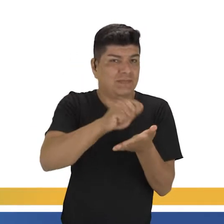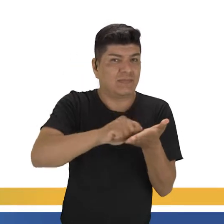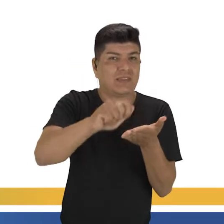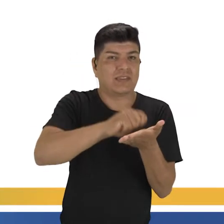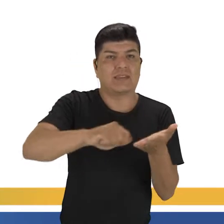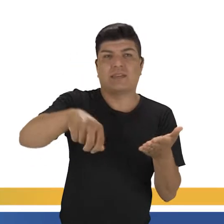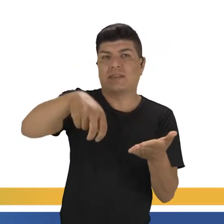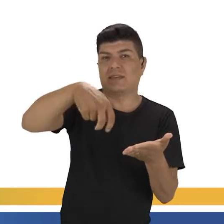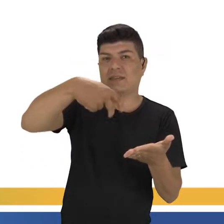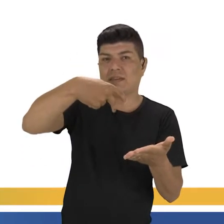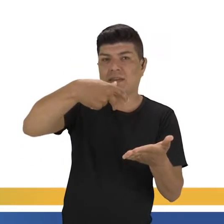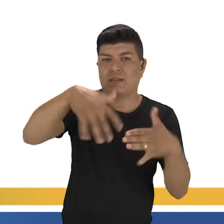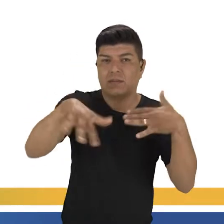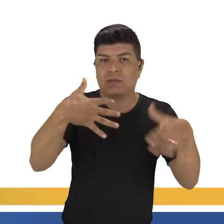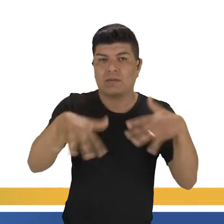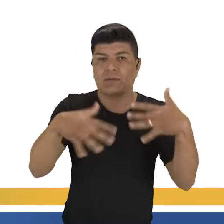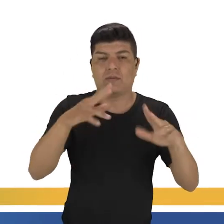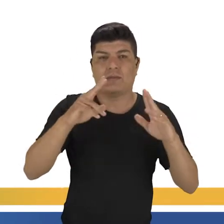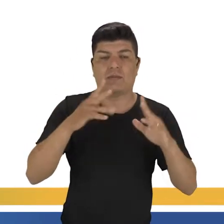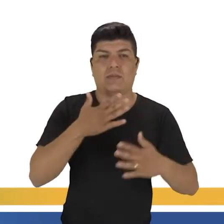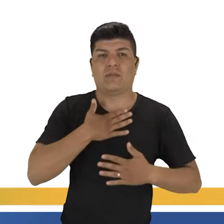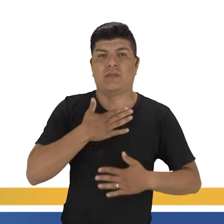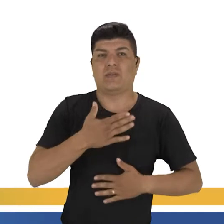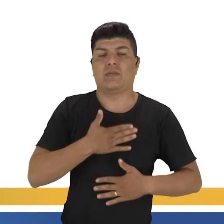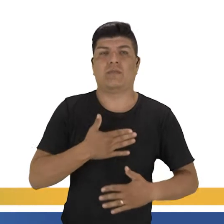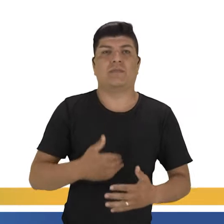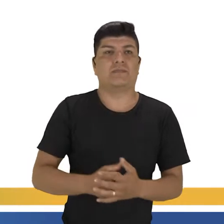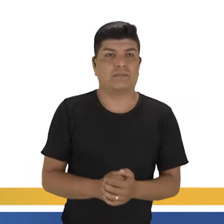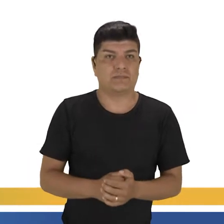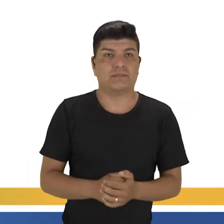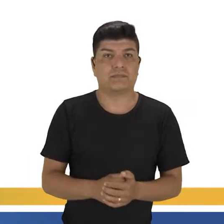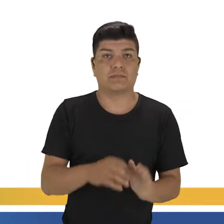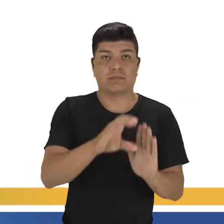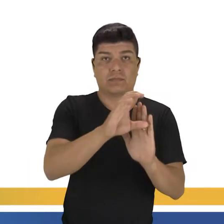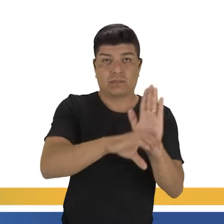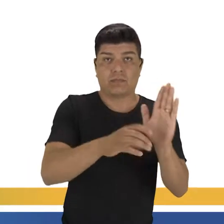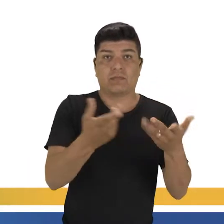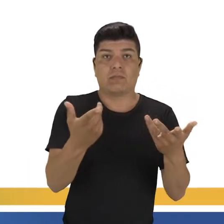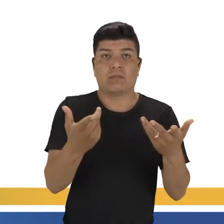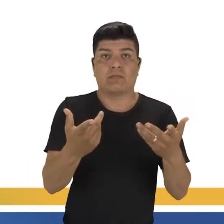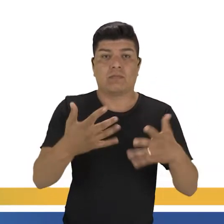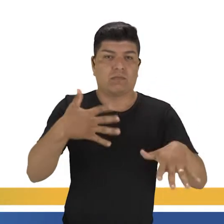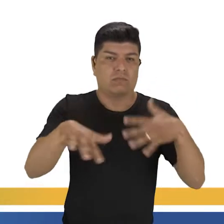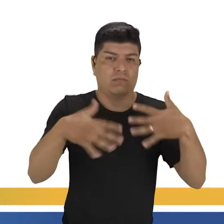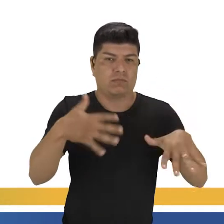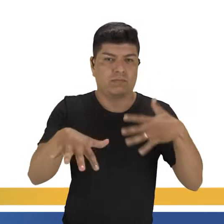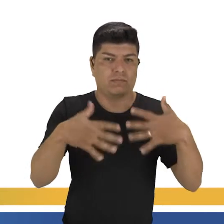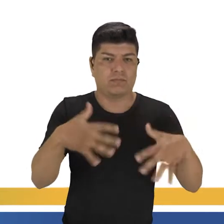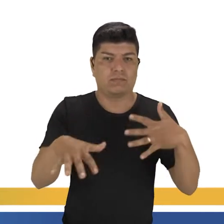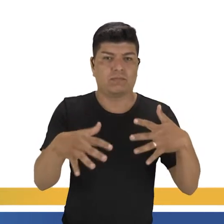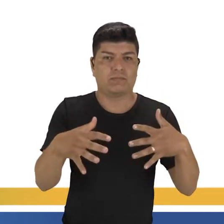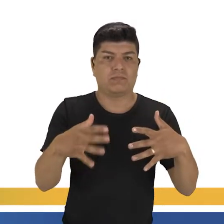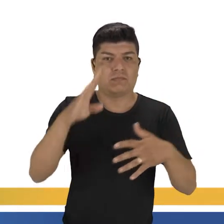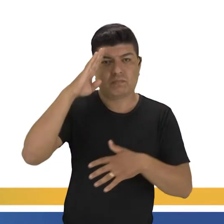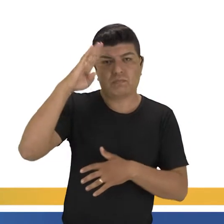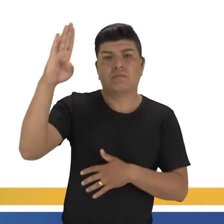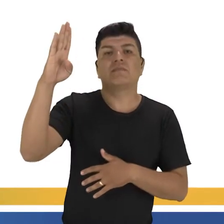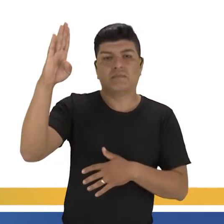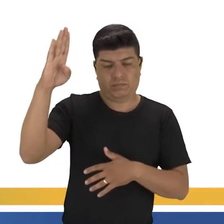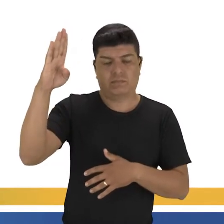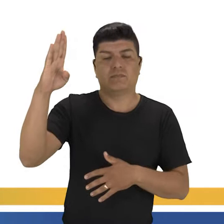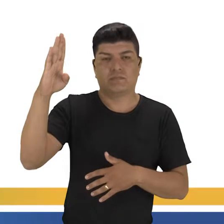do movimento corpo humano. Suas teorias sobre o movimento e coreografia estão entre os